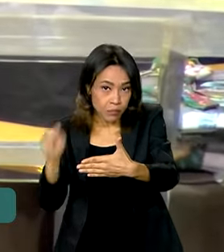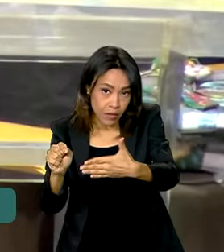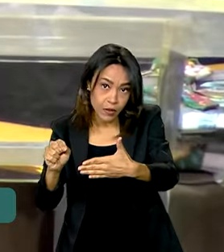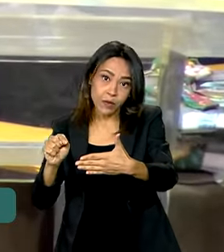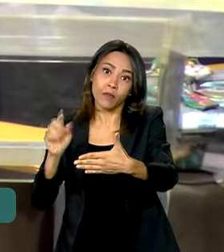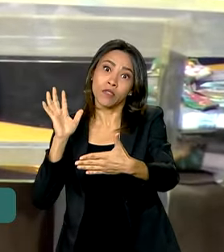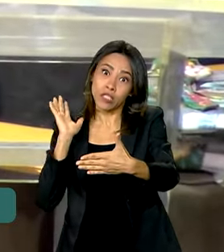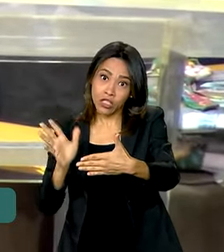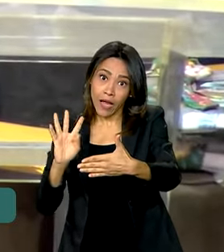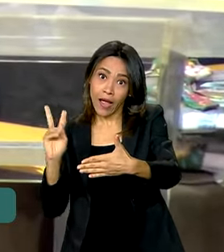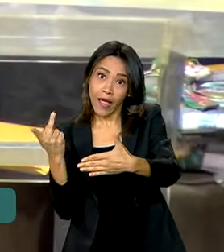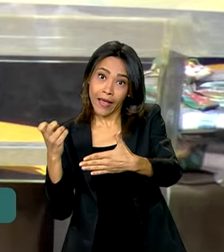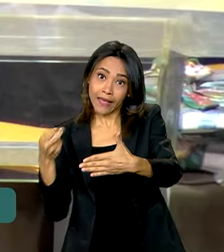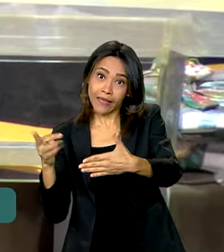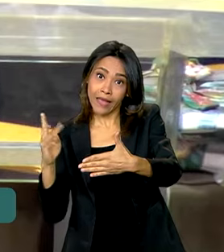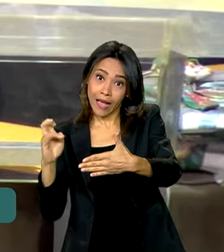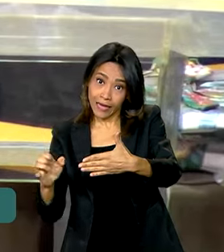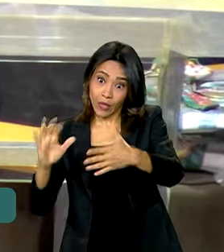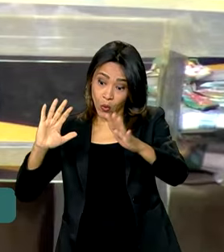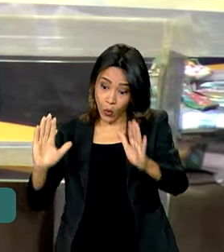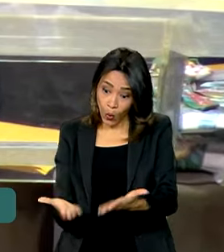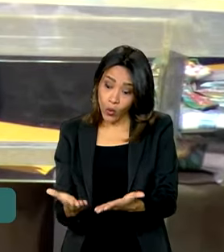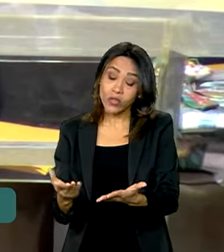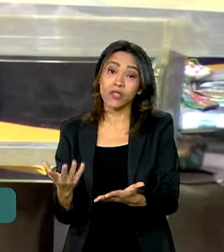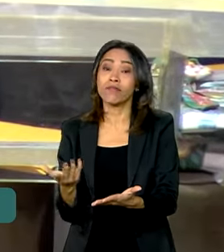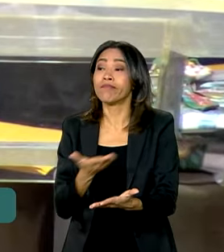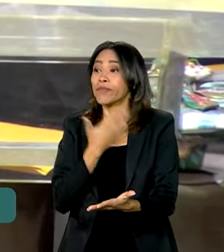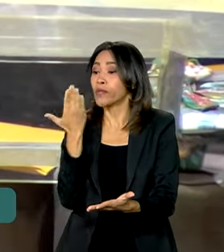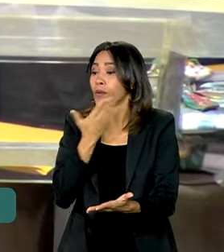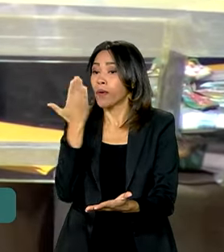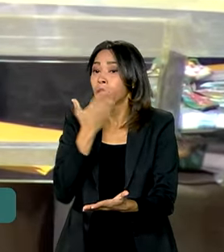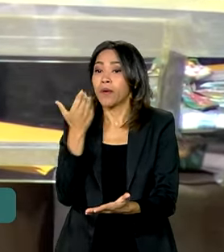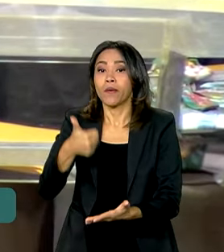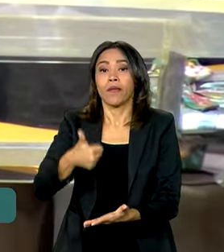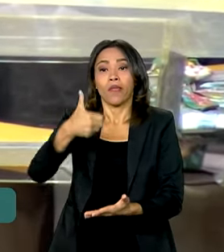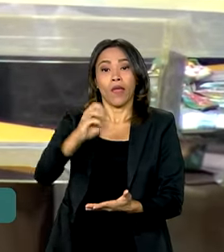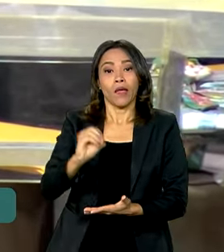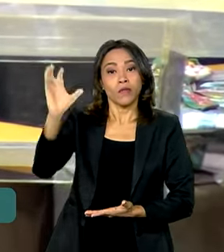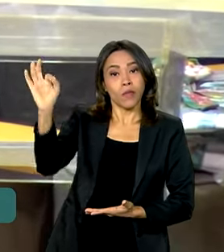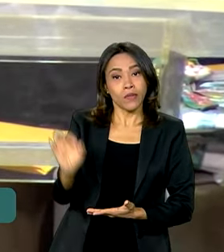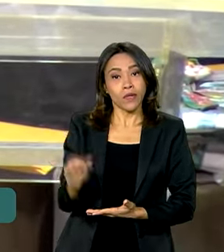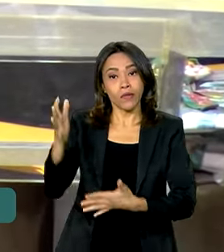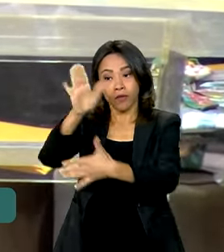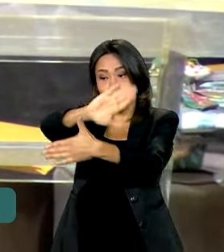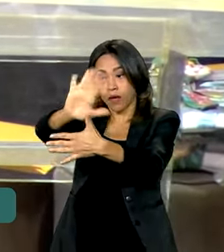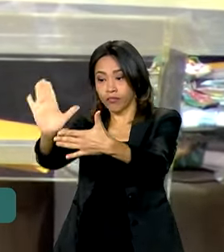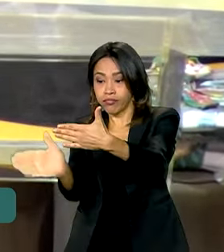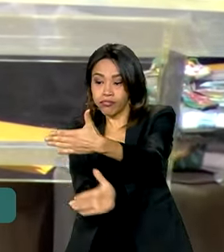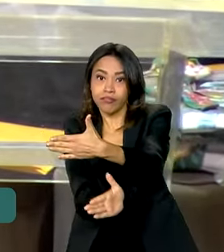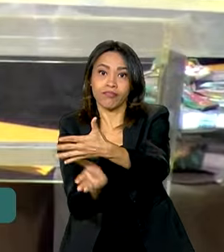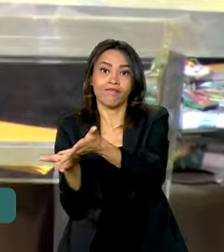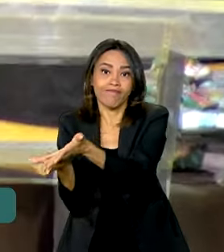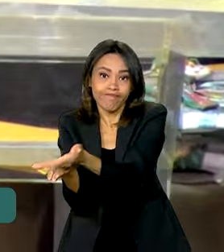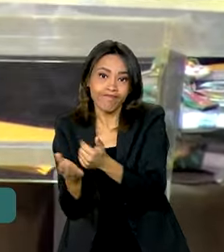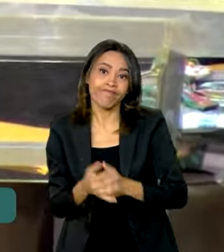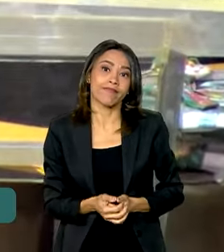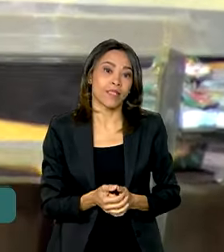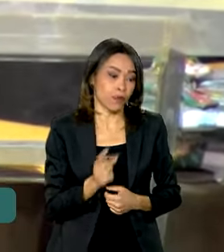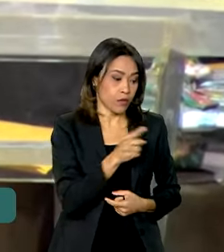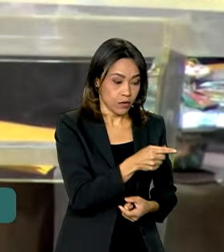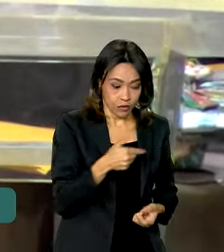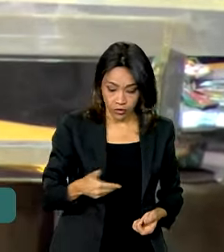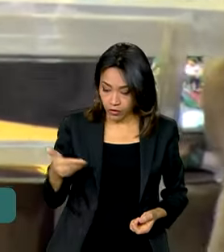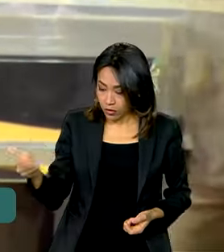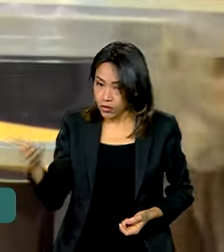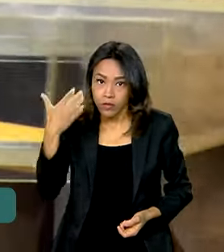de uma linda floresta. Hoje resta apenas 10% da Mata Atlântica. Isso é